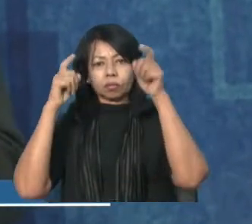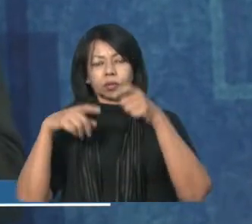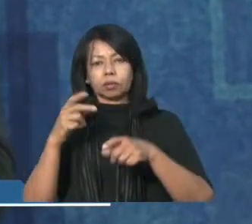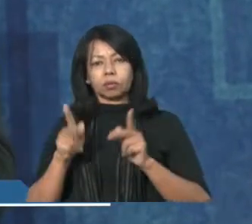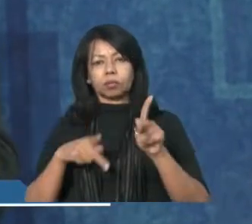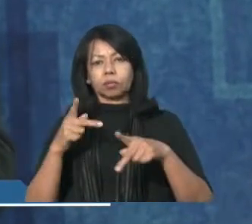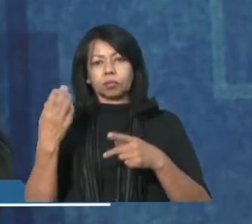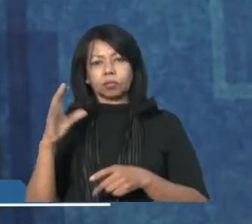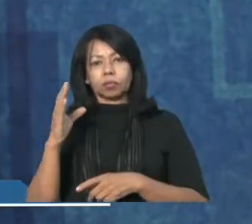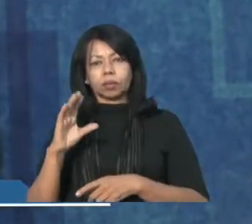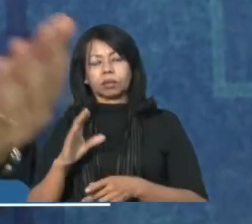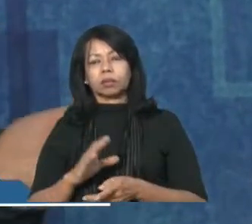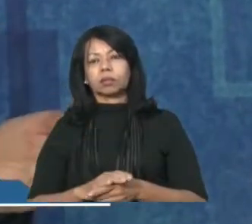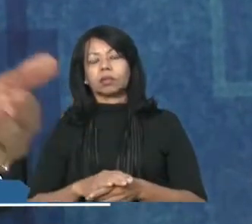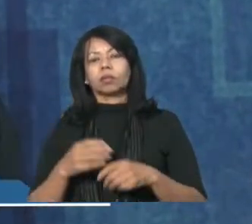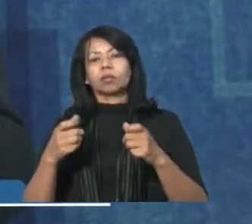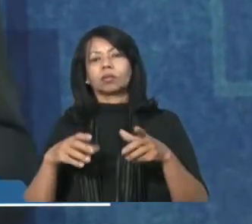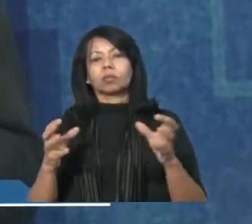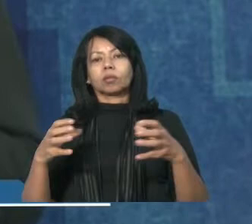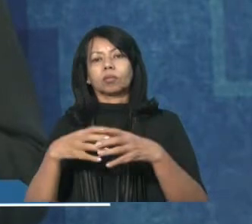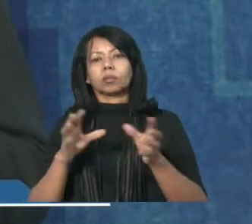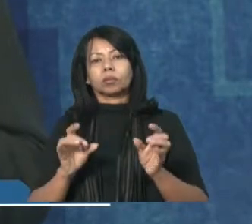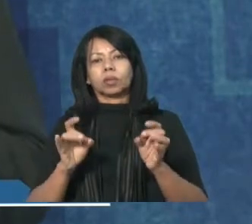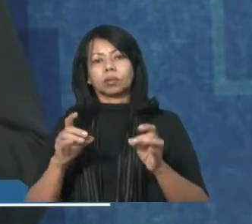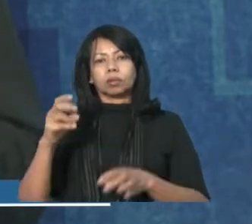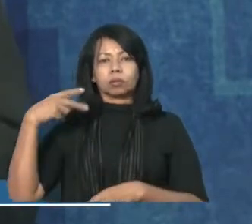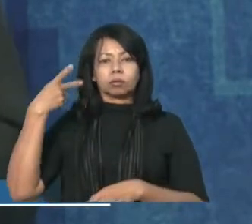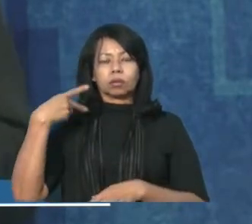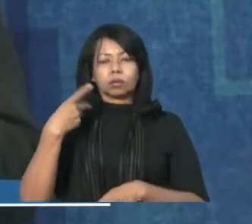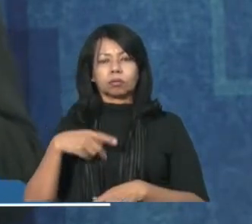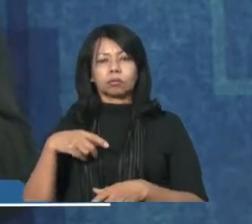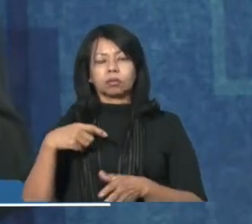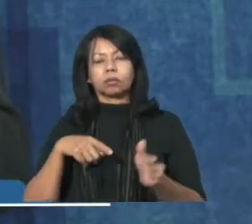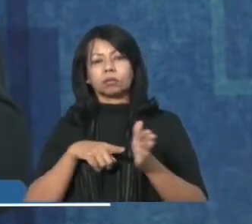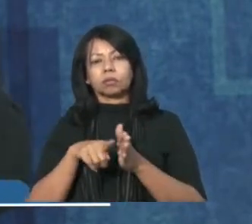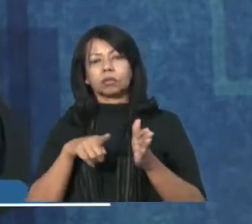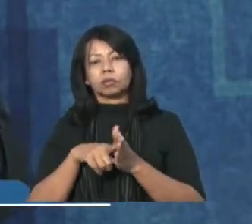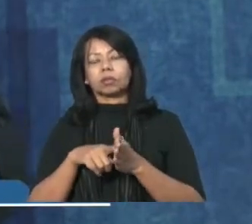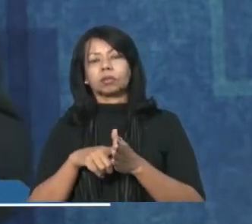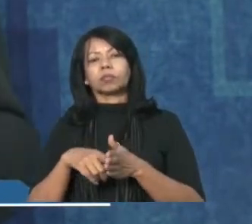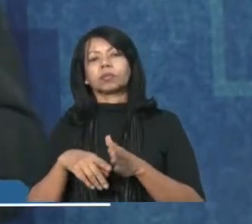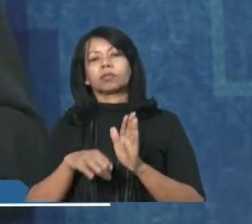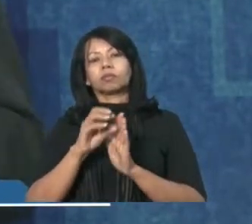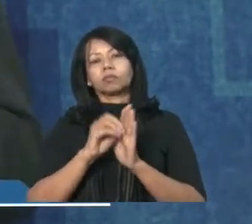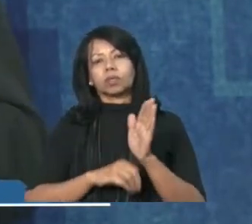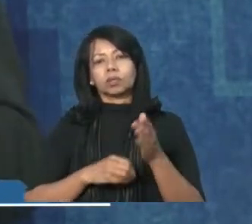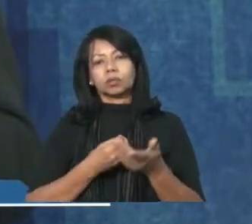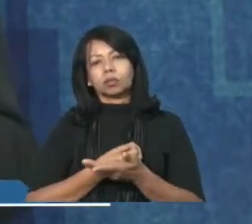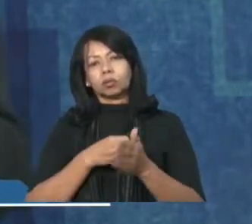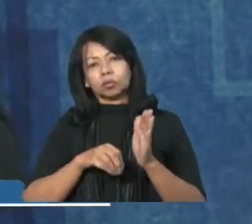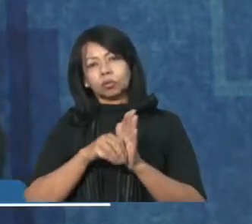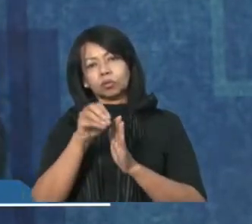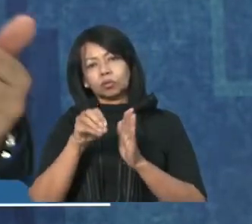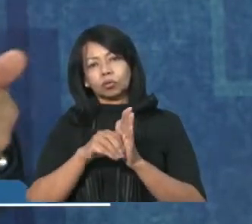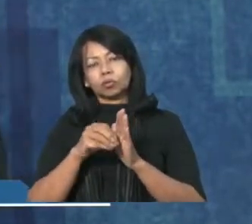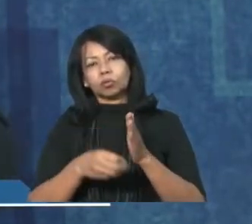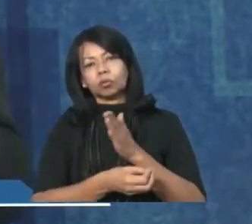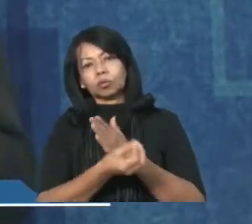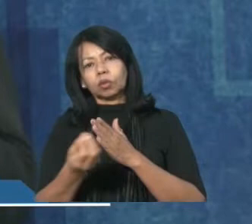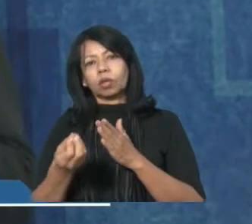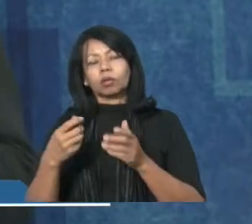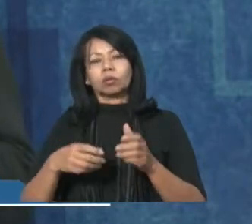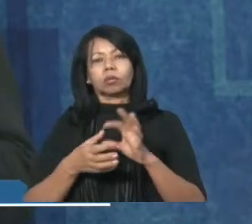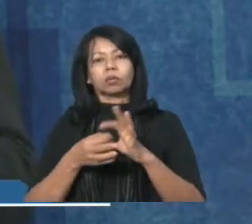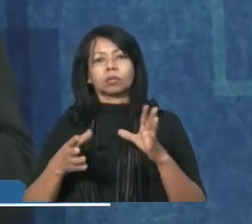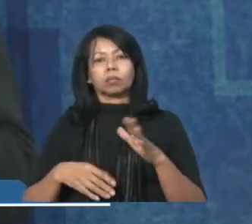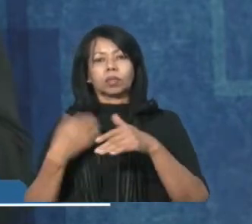para que o legislativo aonde através da comissão especial de vereadores apuramos e expedir os ofícios para todos os órgãos E no caso